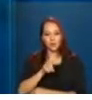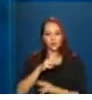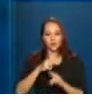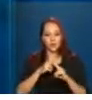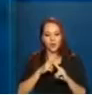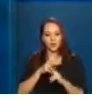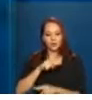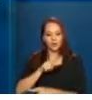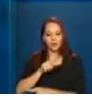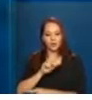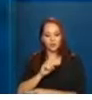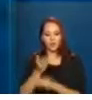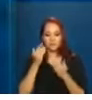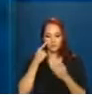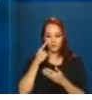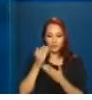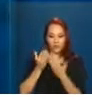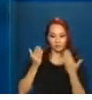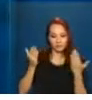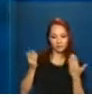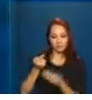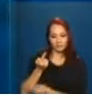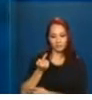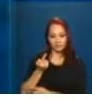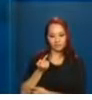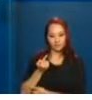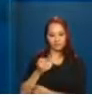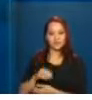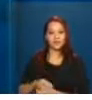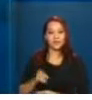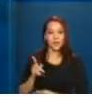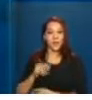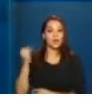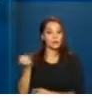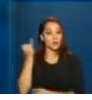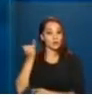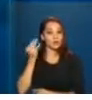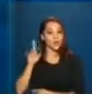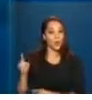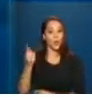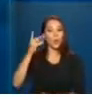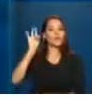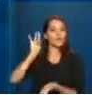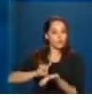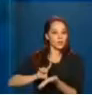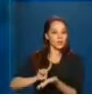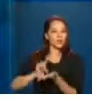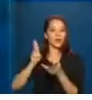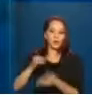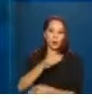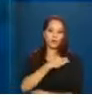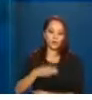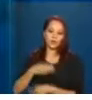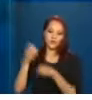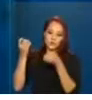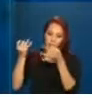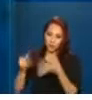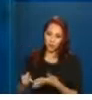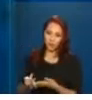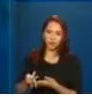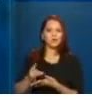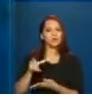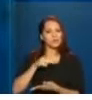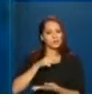auxilio.caixa.gov.br. Muito importante porque são os únicos verdadeiros. Como o ministro acabou de falar,